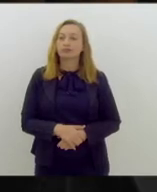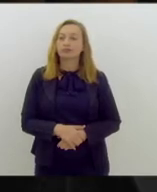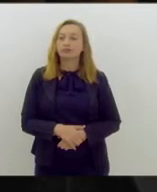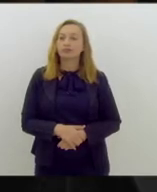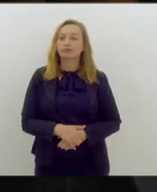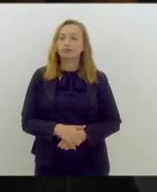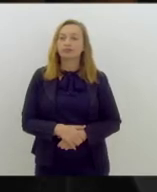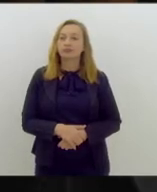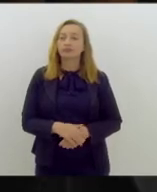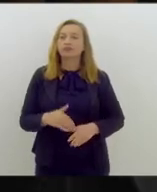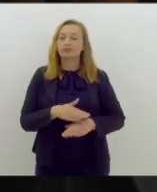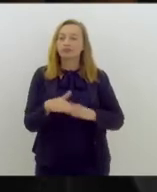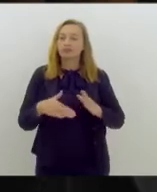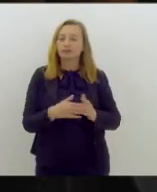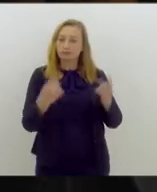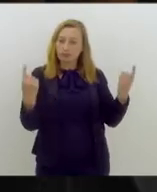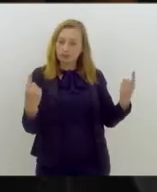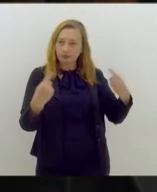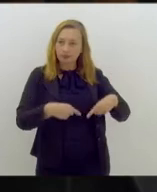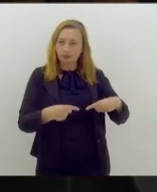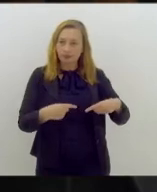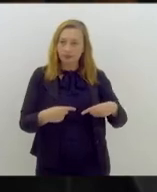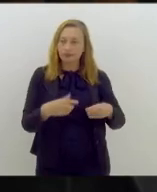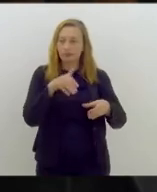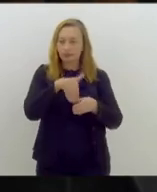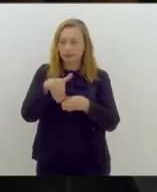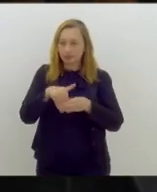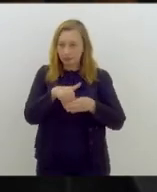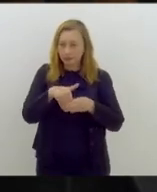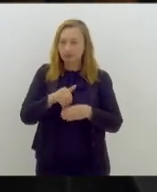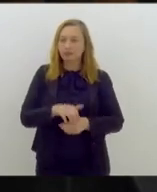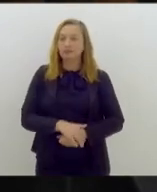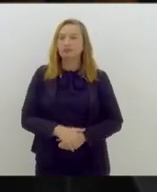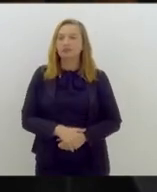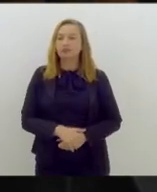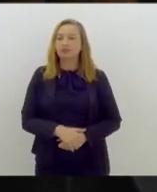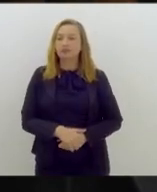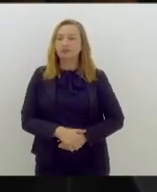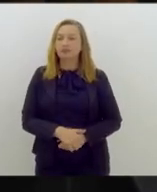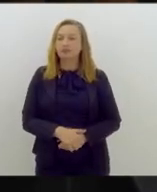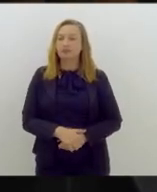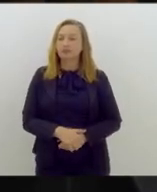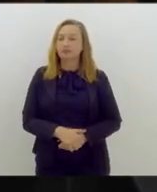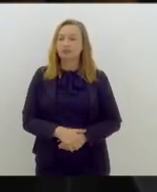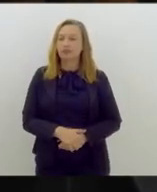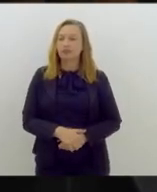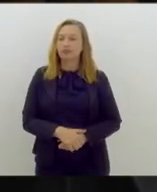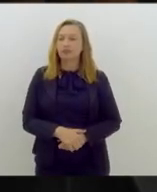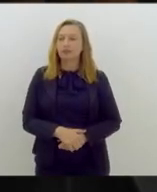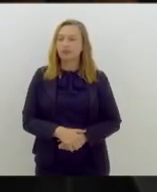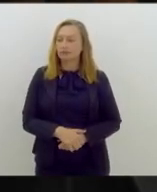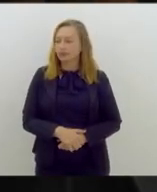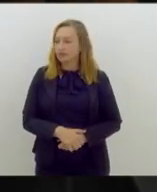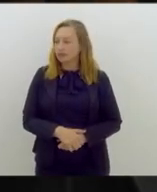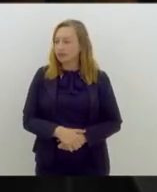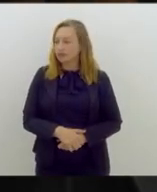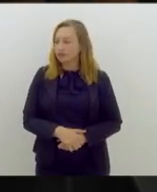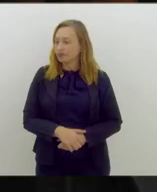todos que disputaram esse Plate de alguma forma foram fortemente